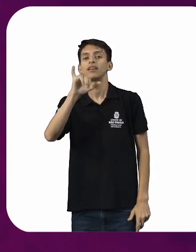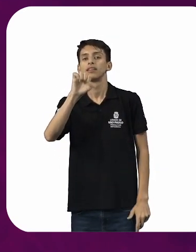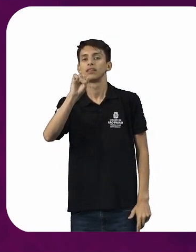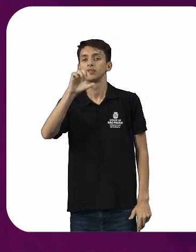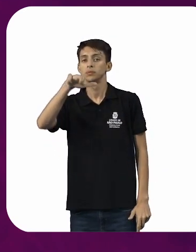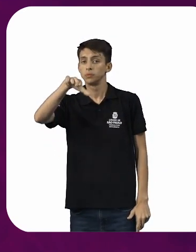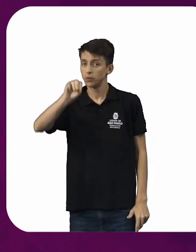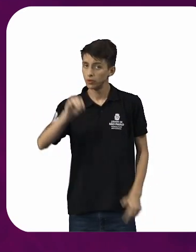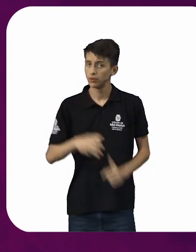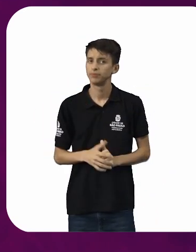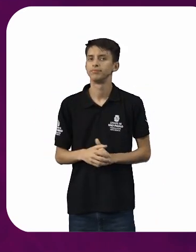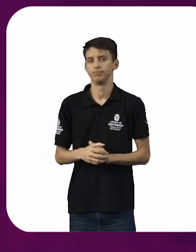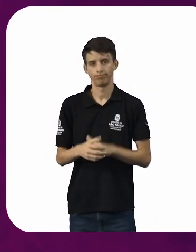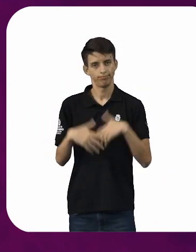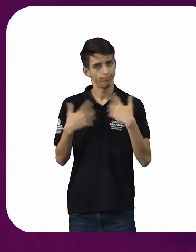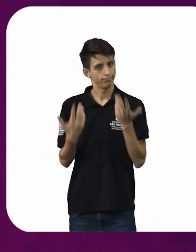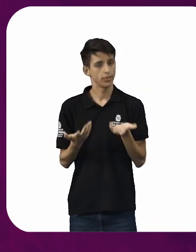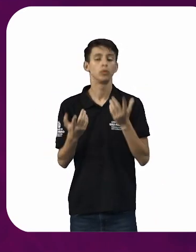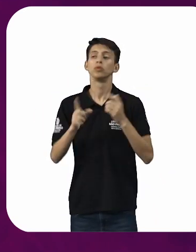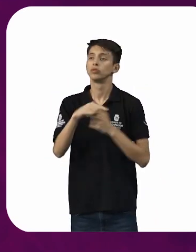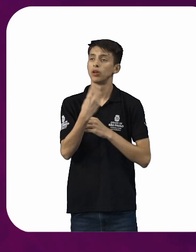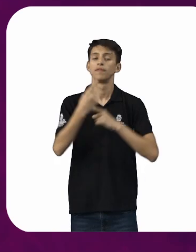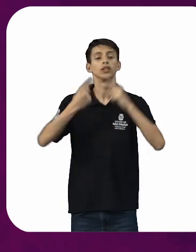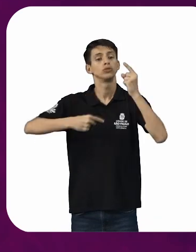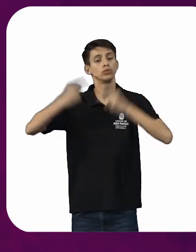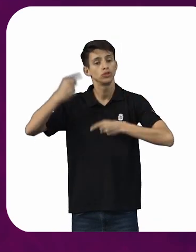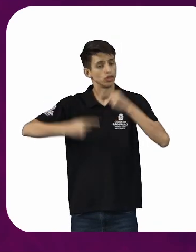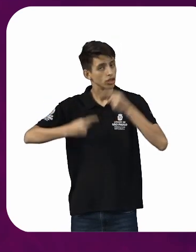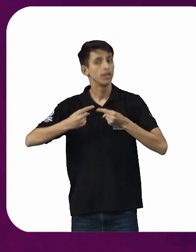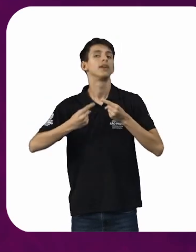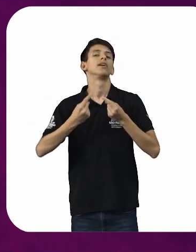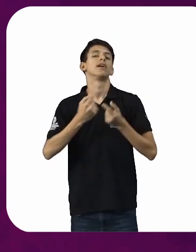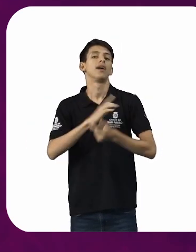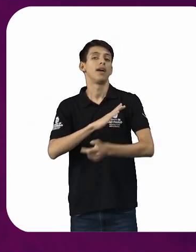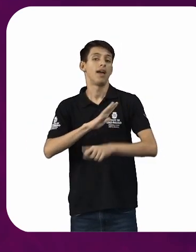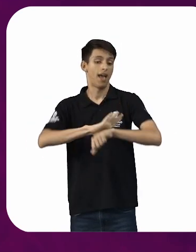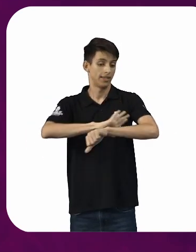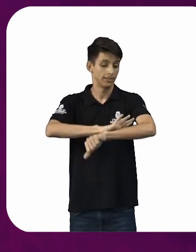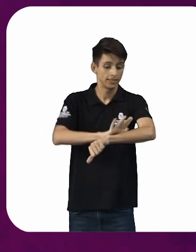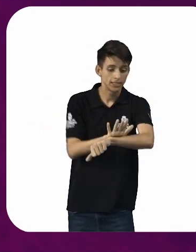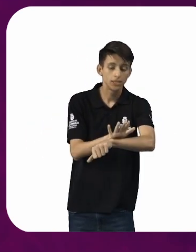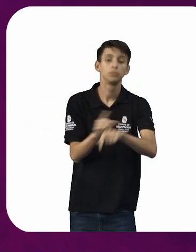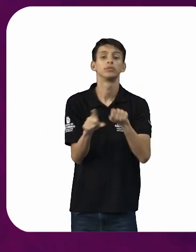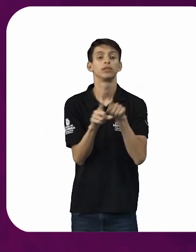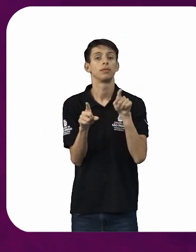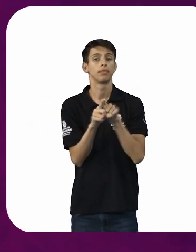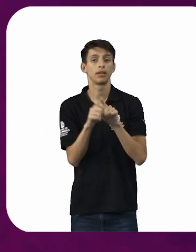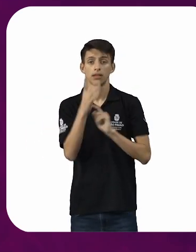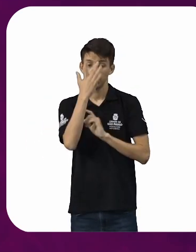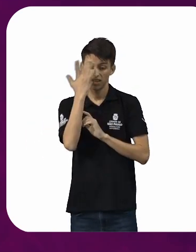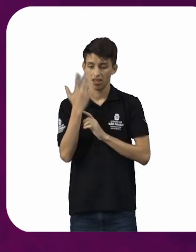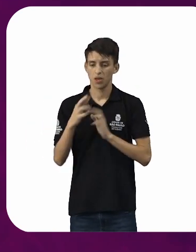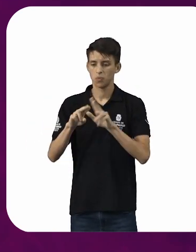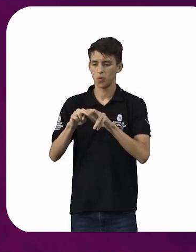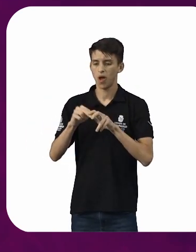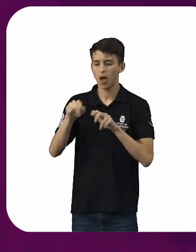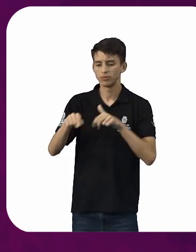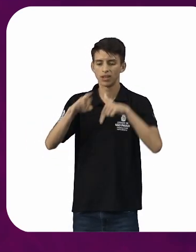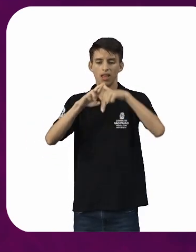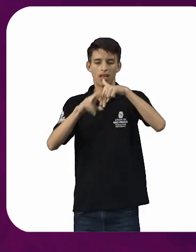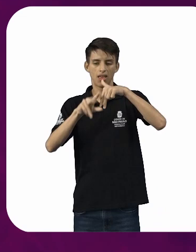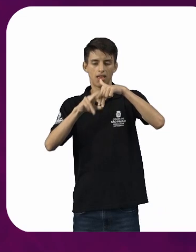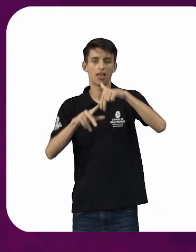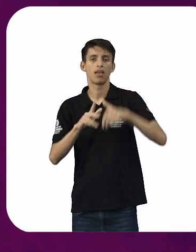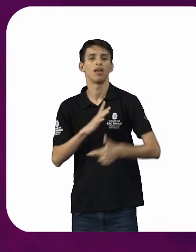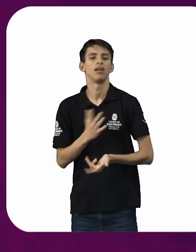de discriminação presentes na nossa sociedade. A gente vai discutir racismo, a gente vai discutir sexismo, vamos discutir